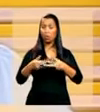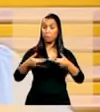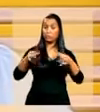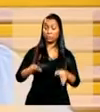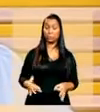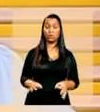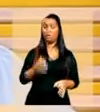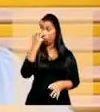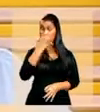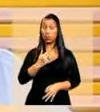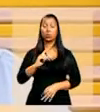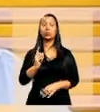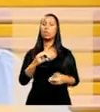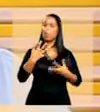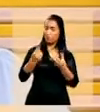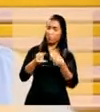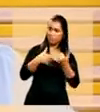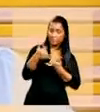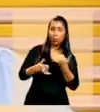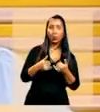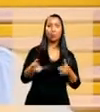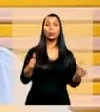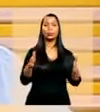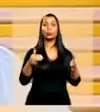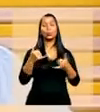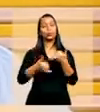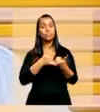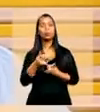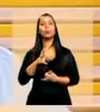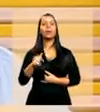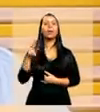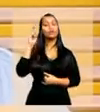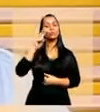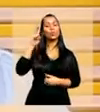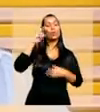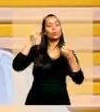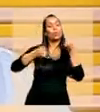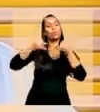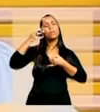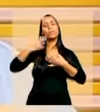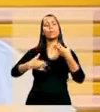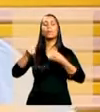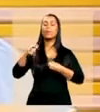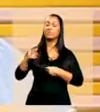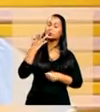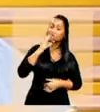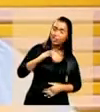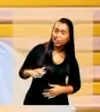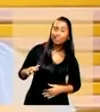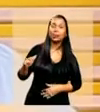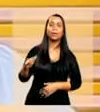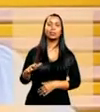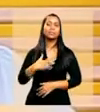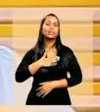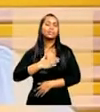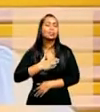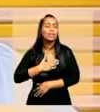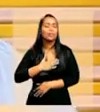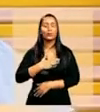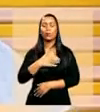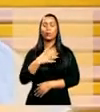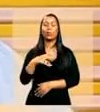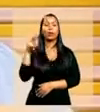séria. Não, é aquela coisa, vamos brincar. E durante a brincadeira você vai contando história de quando você era criança, eles adoram